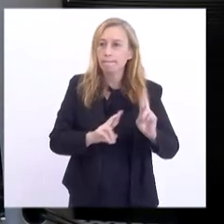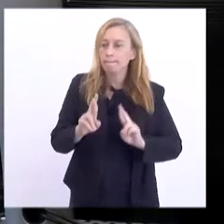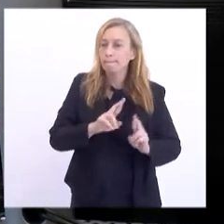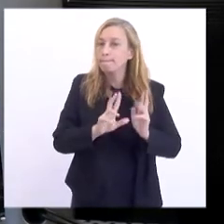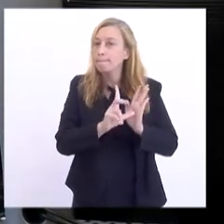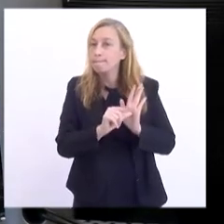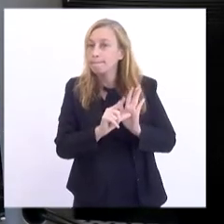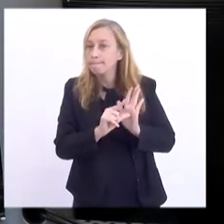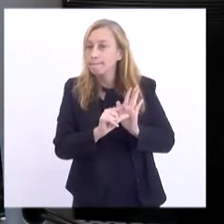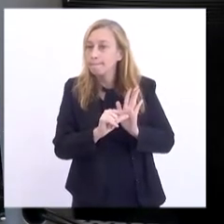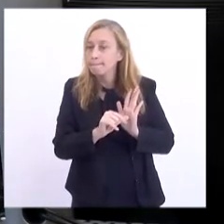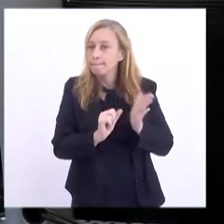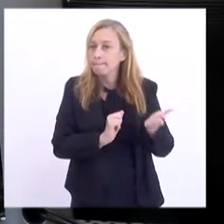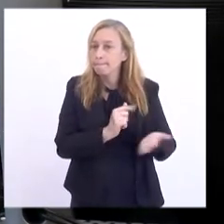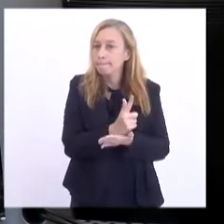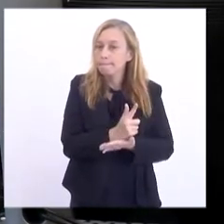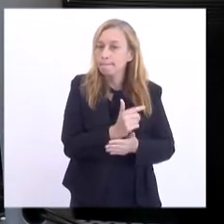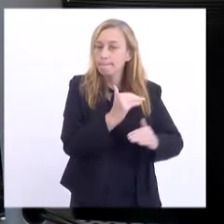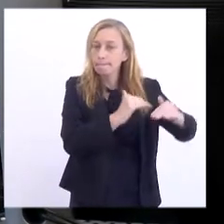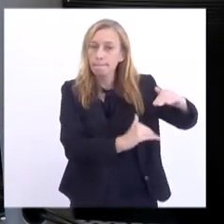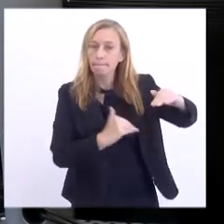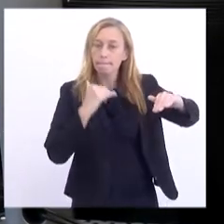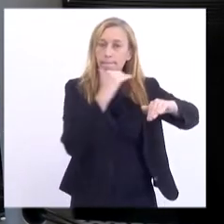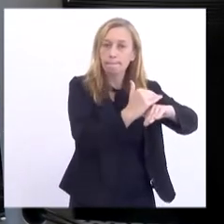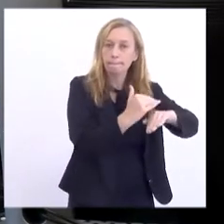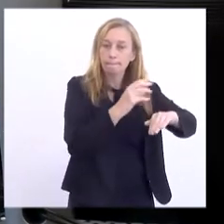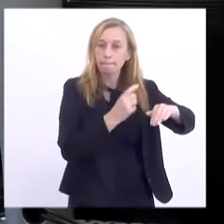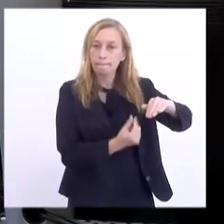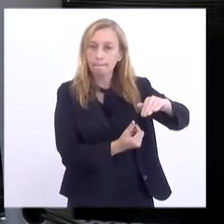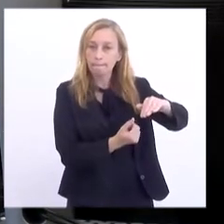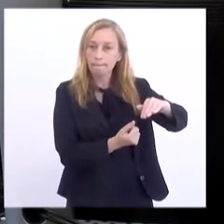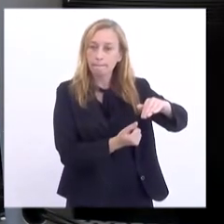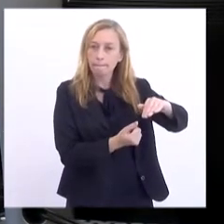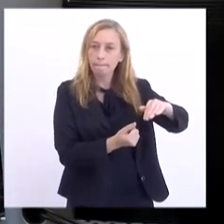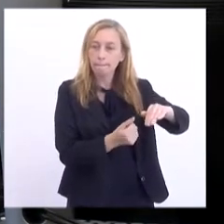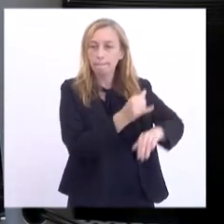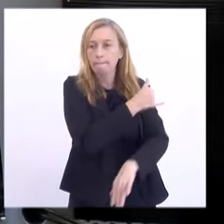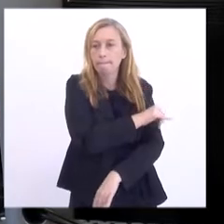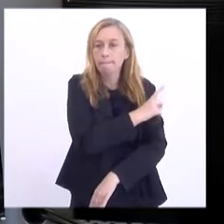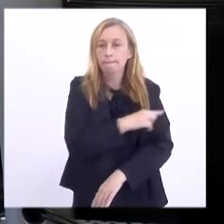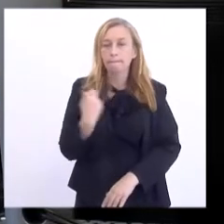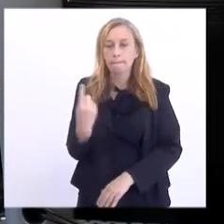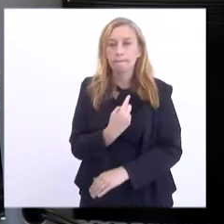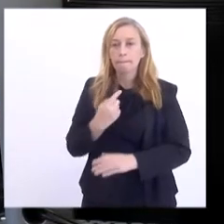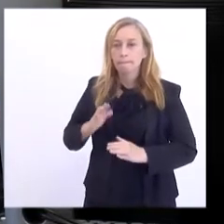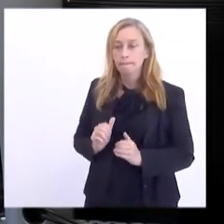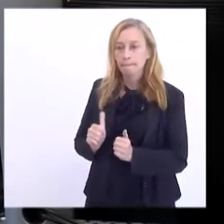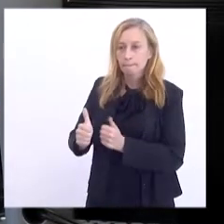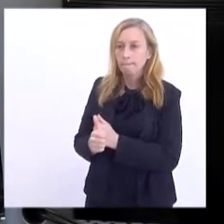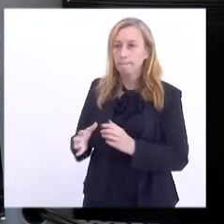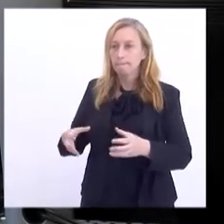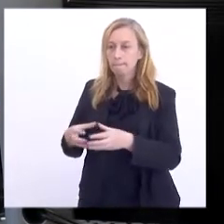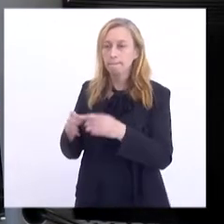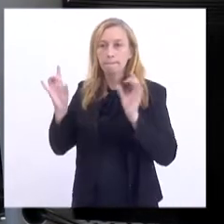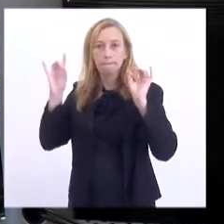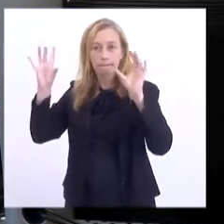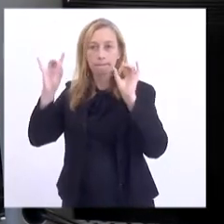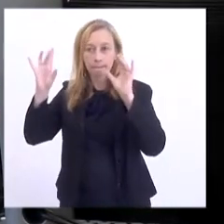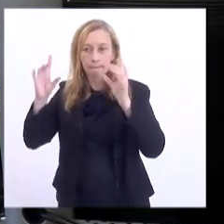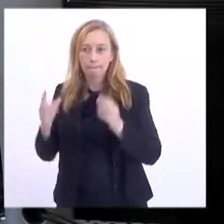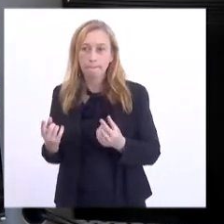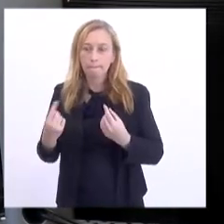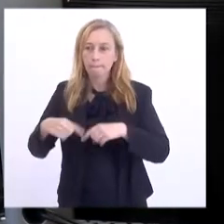atrasos ao pagamento super a Rio porque nós é à frente da comissão especial de